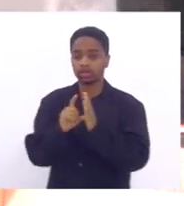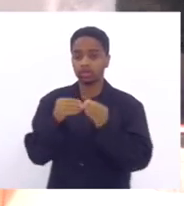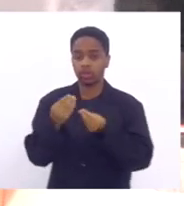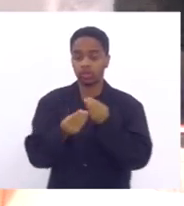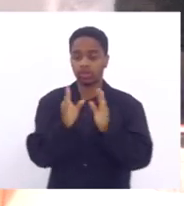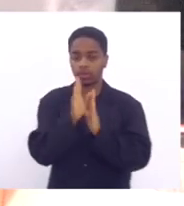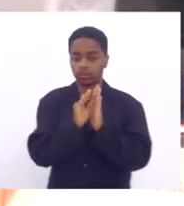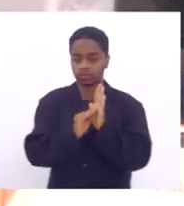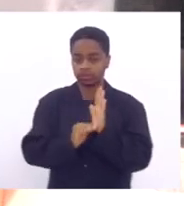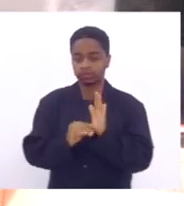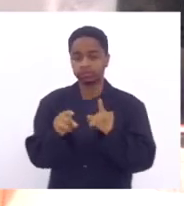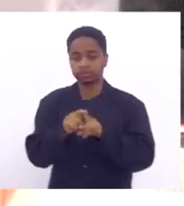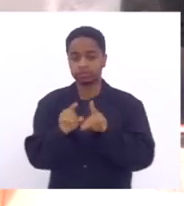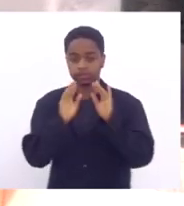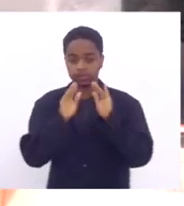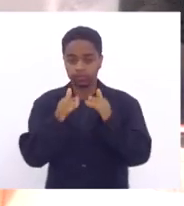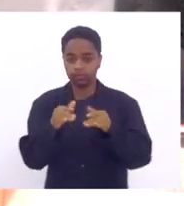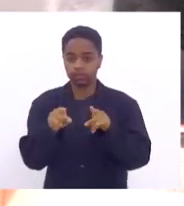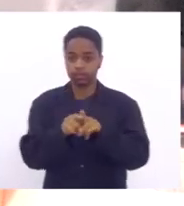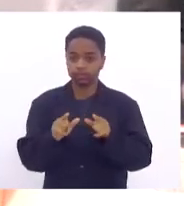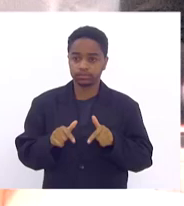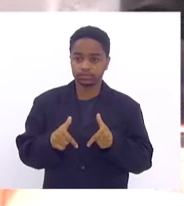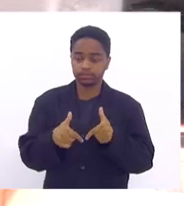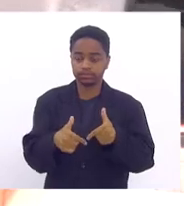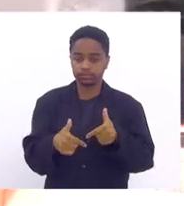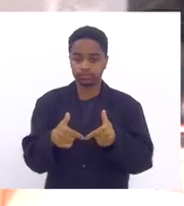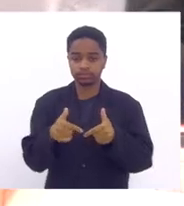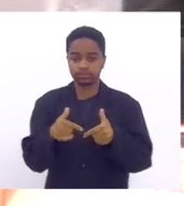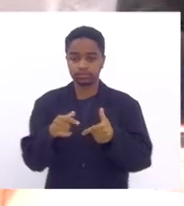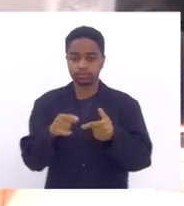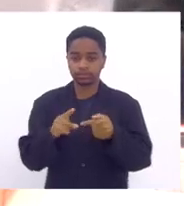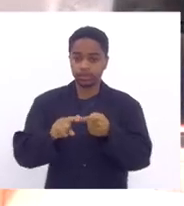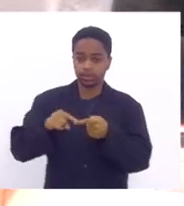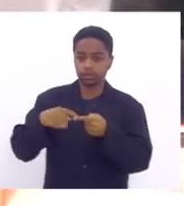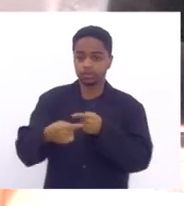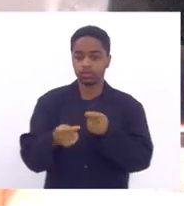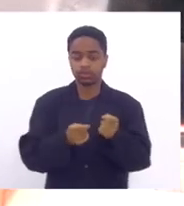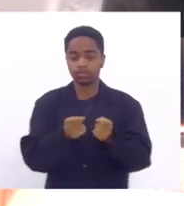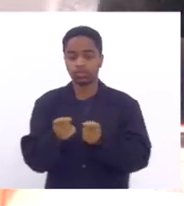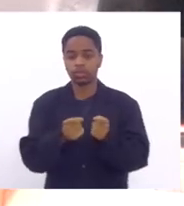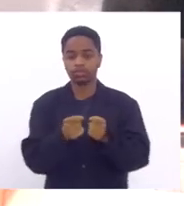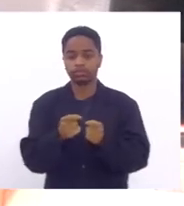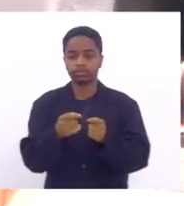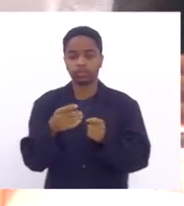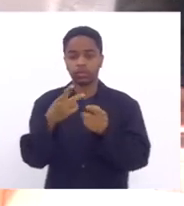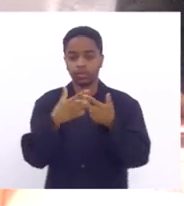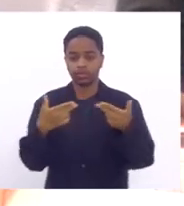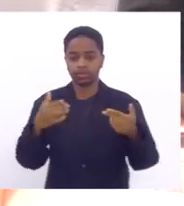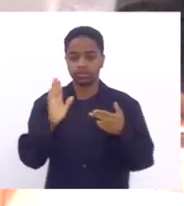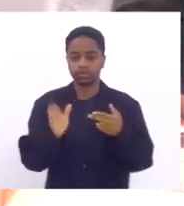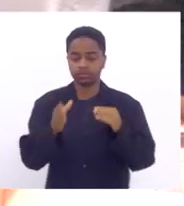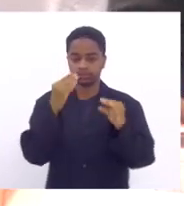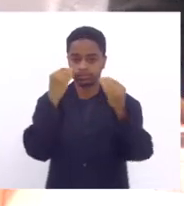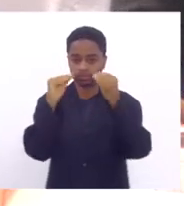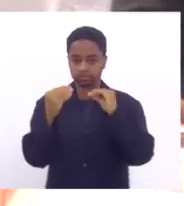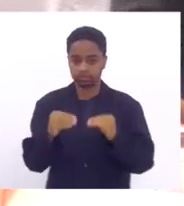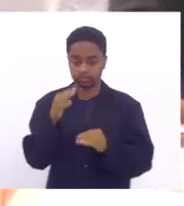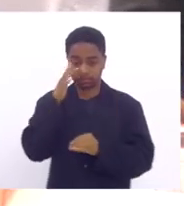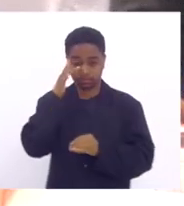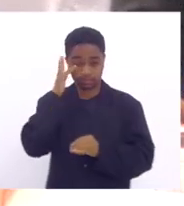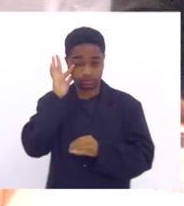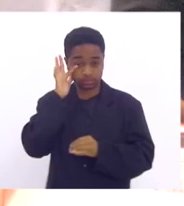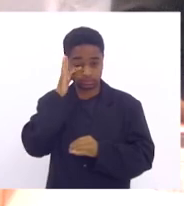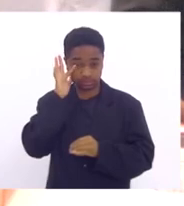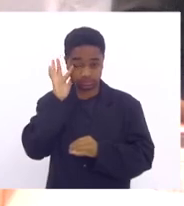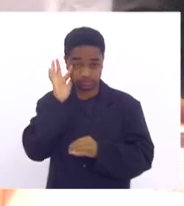focar e dirigir seus esforços para um controle posterior de postagens que já foram feitas essa Seria a primeira medida que eu acredito